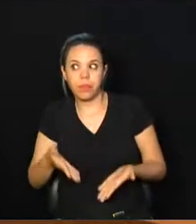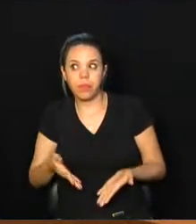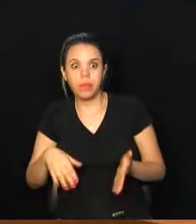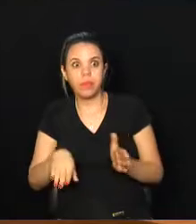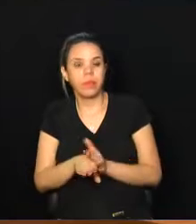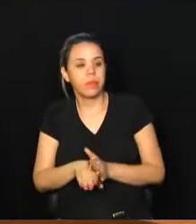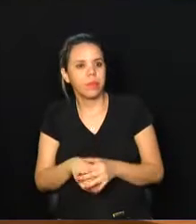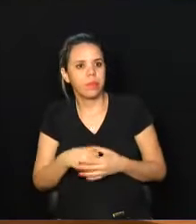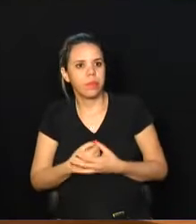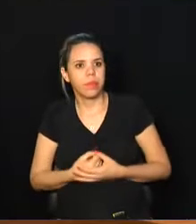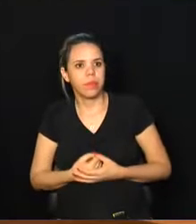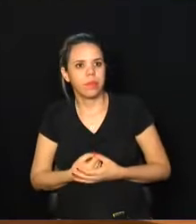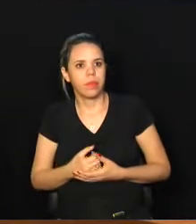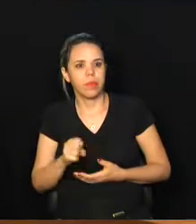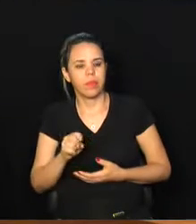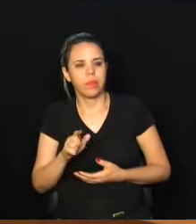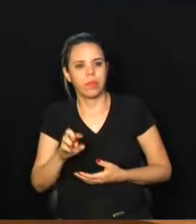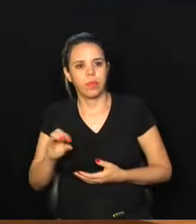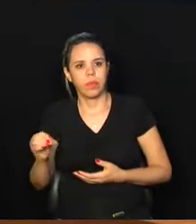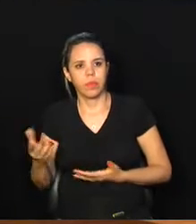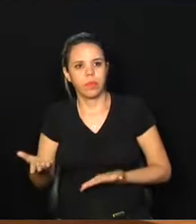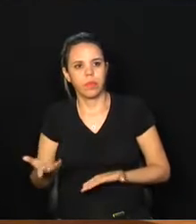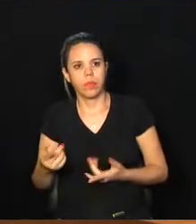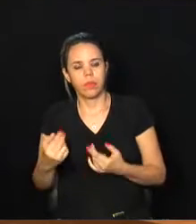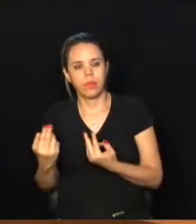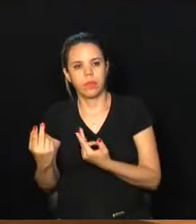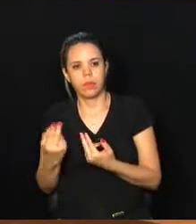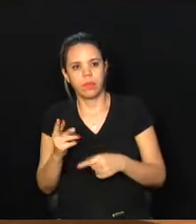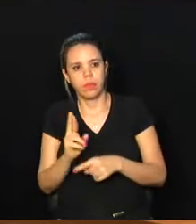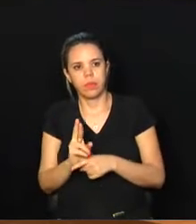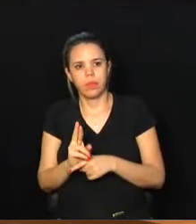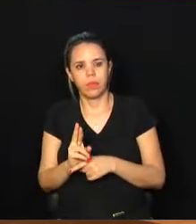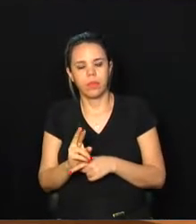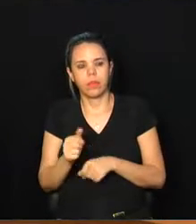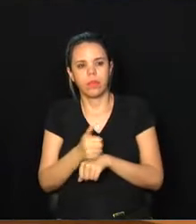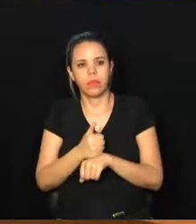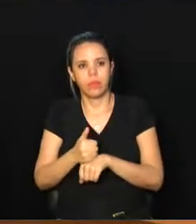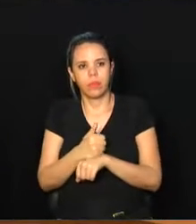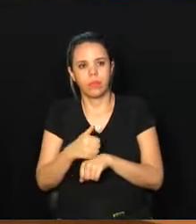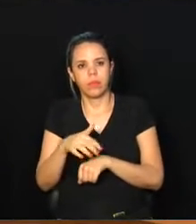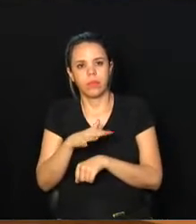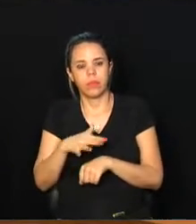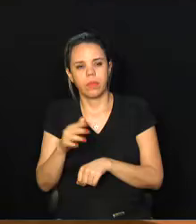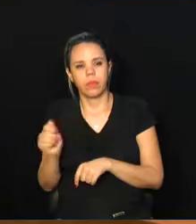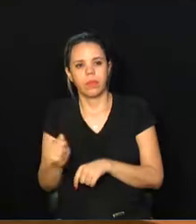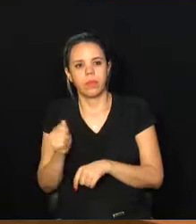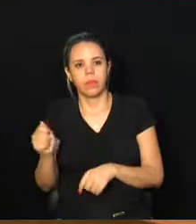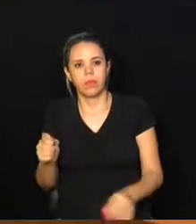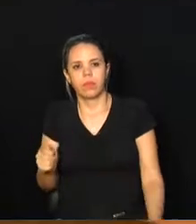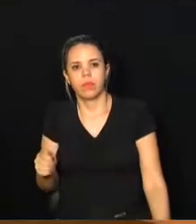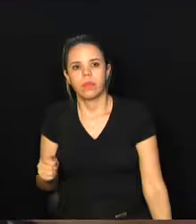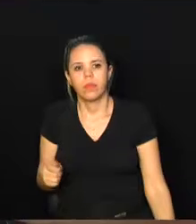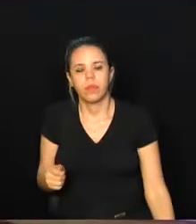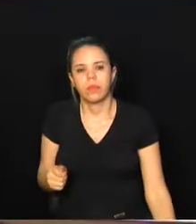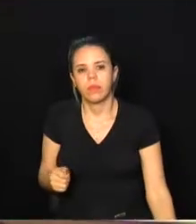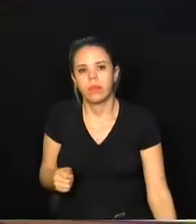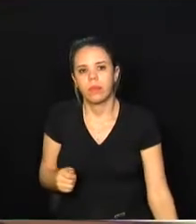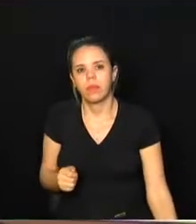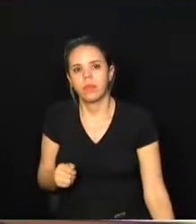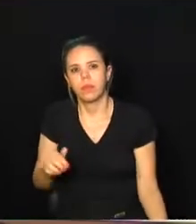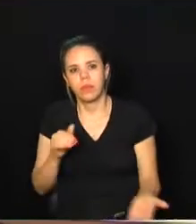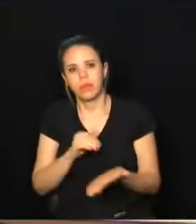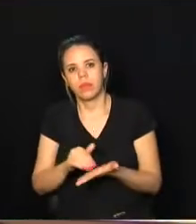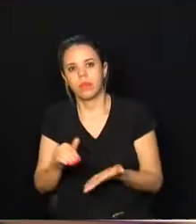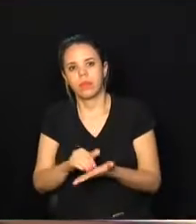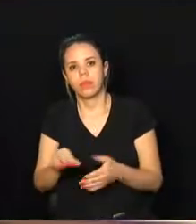o Serginho estava aqui também. A gente representa a área, que é a Associação Regional dos Escritórios de